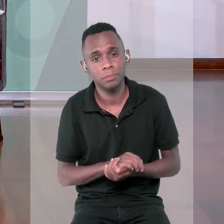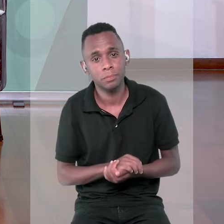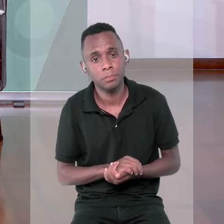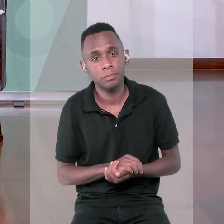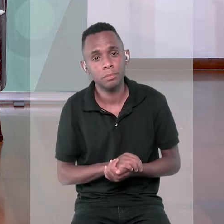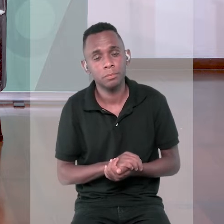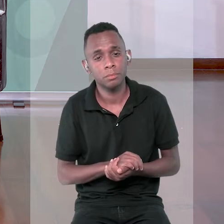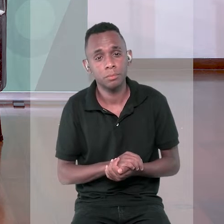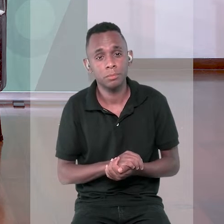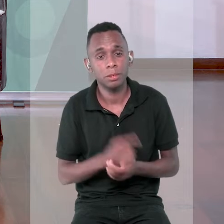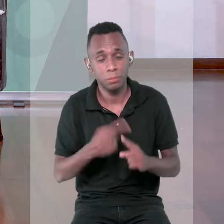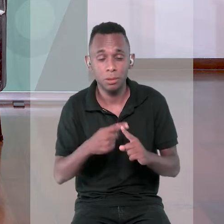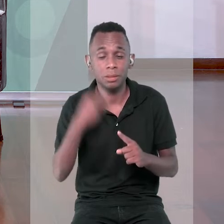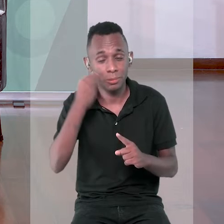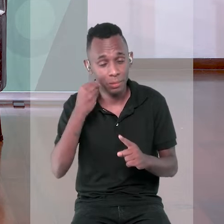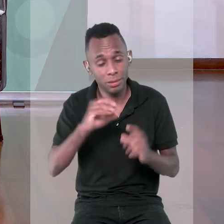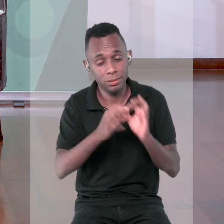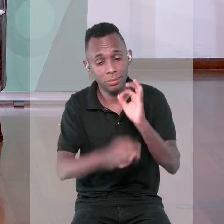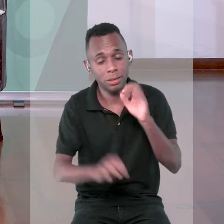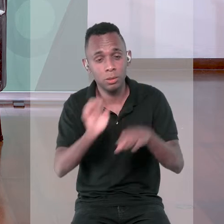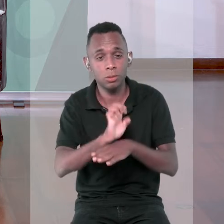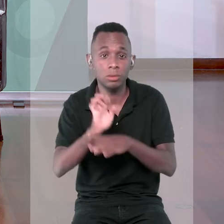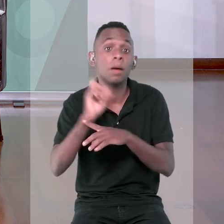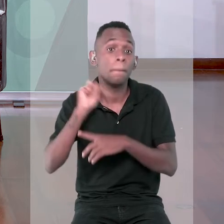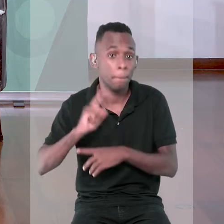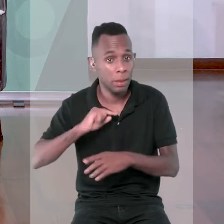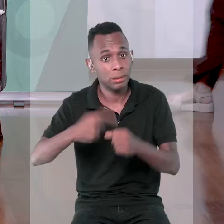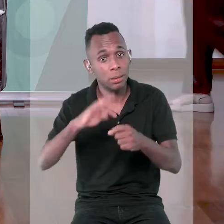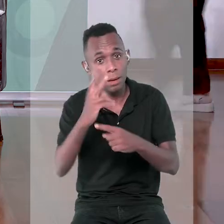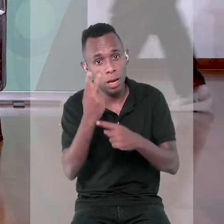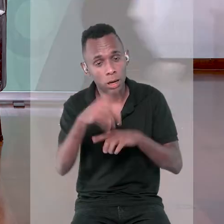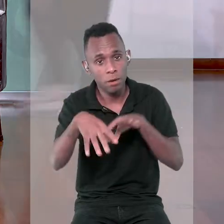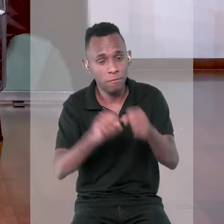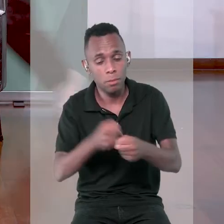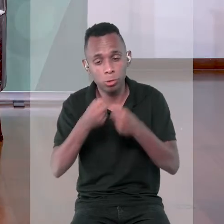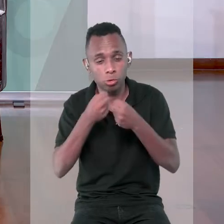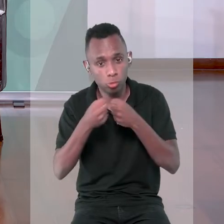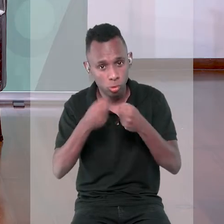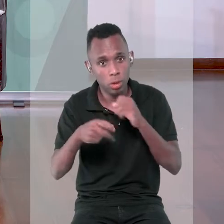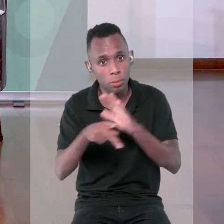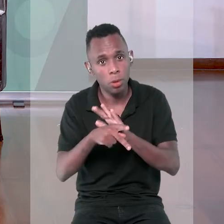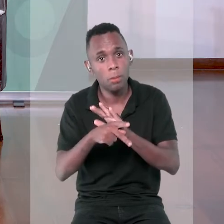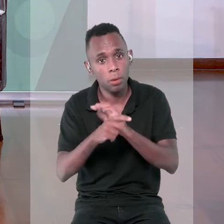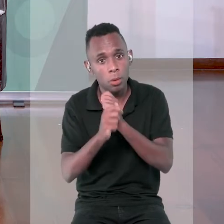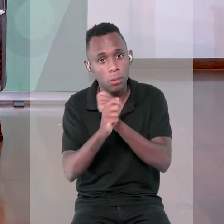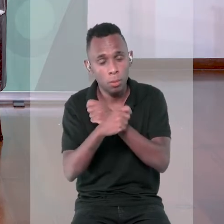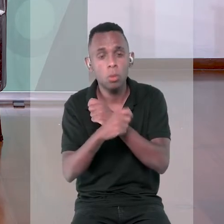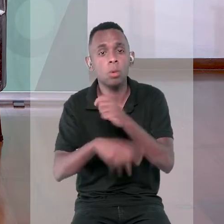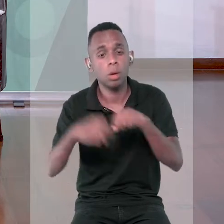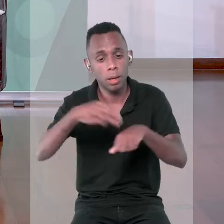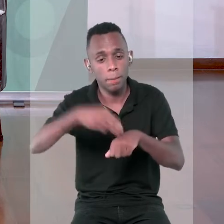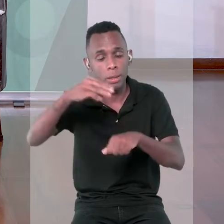que a biografia dela é longa. A Isabelle é mineira de Belo Horizonte, formada em jornalismo pela PUC Minas, mestrado